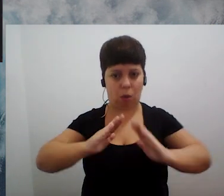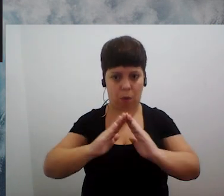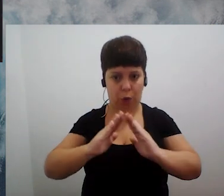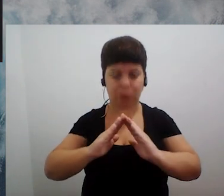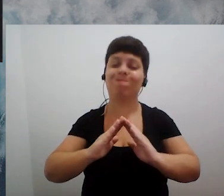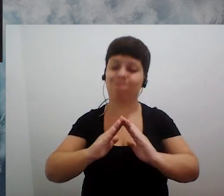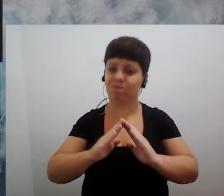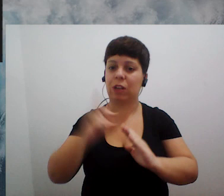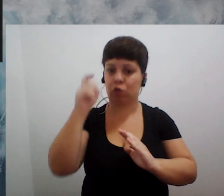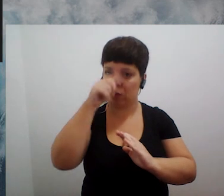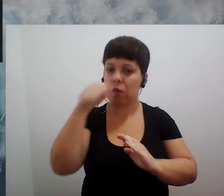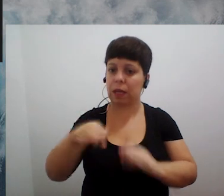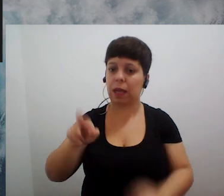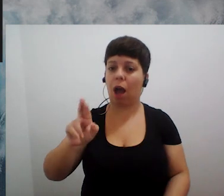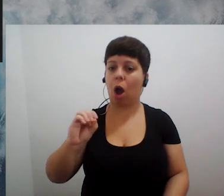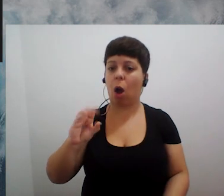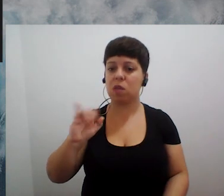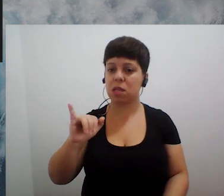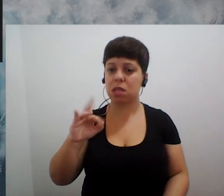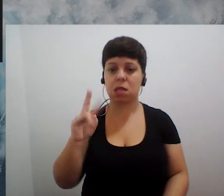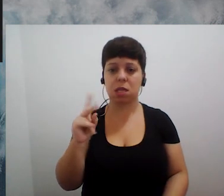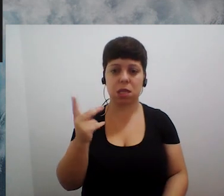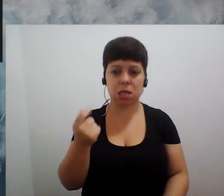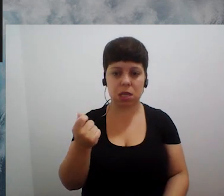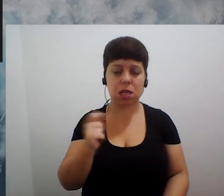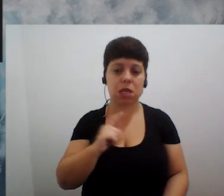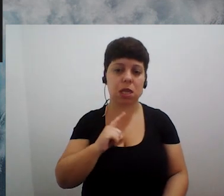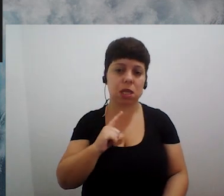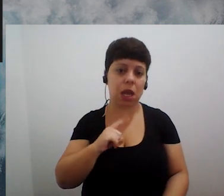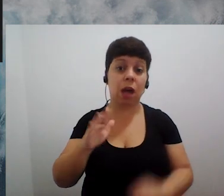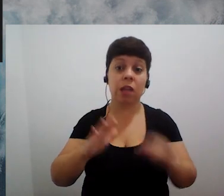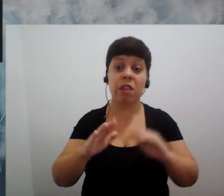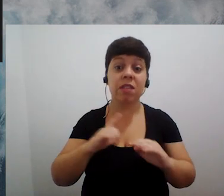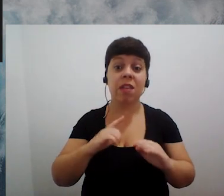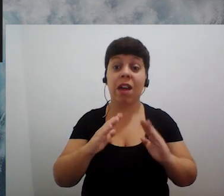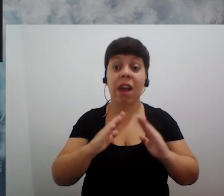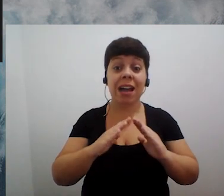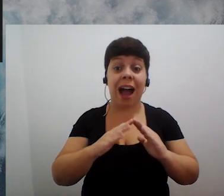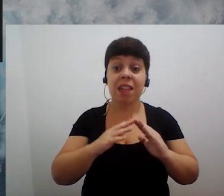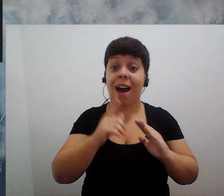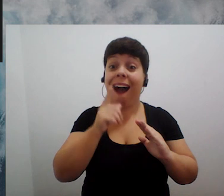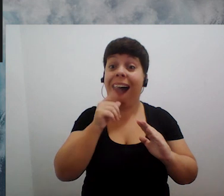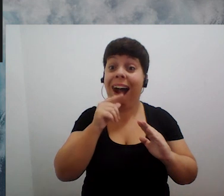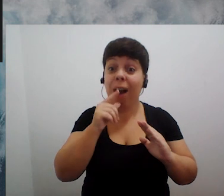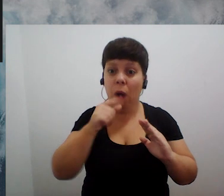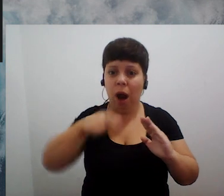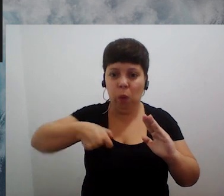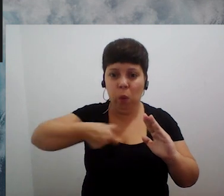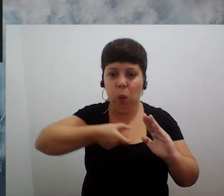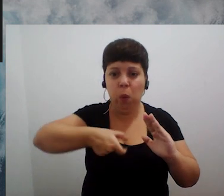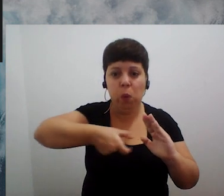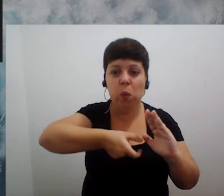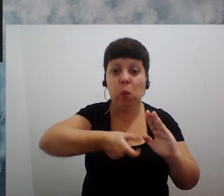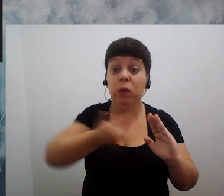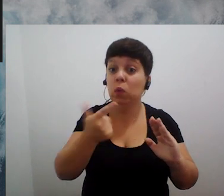aqui onde eu moro é difícil, né? Aqui na Rocinha a gente tem às vezes tem muitas casas que não chegam